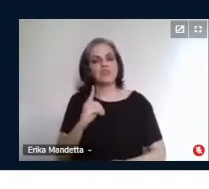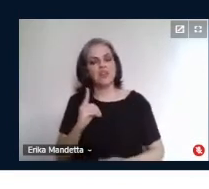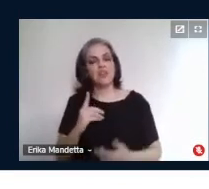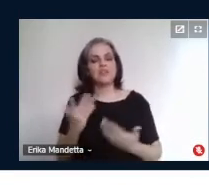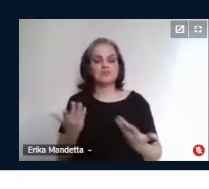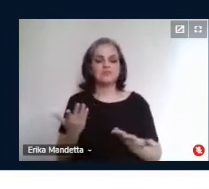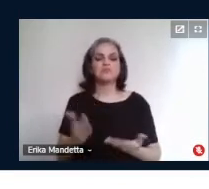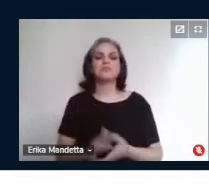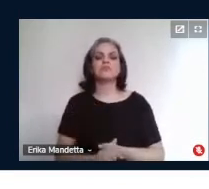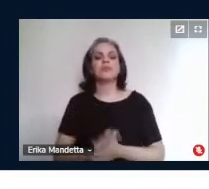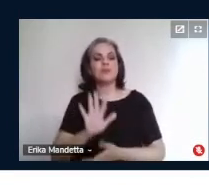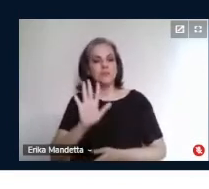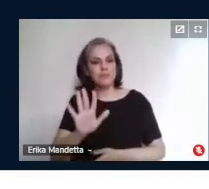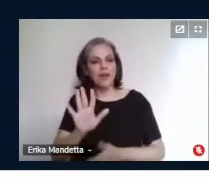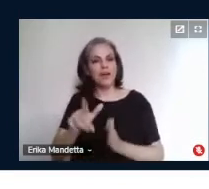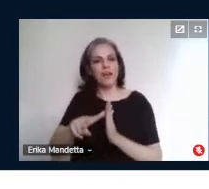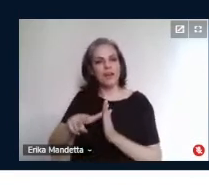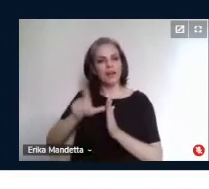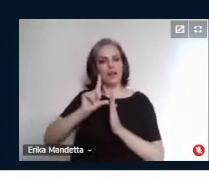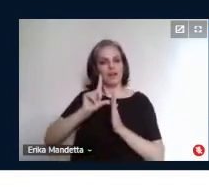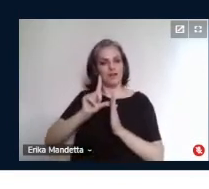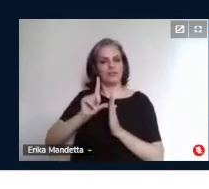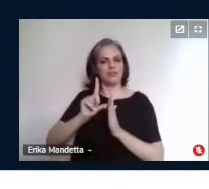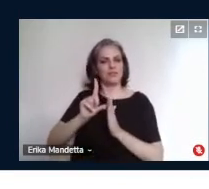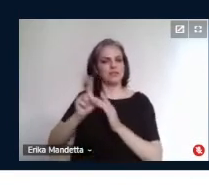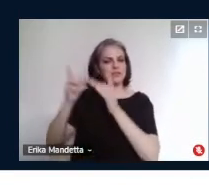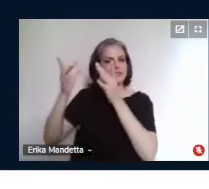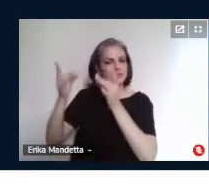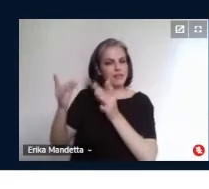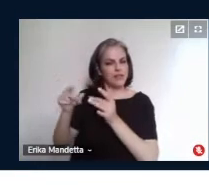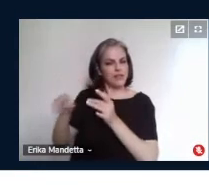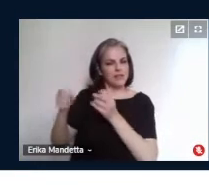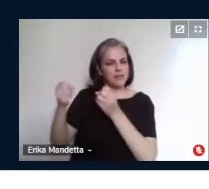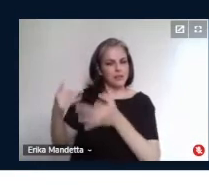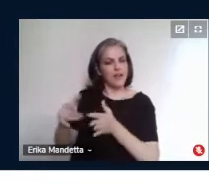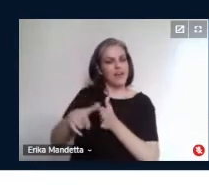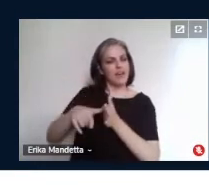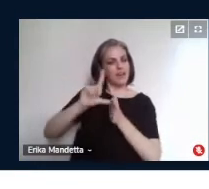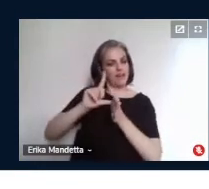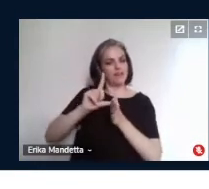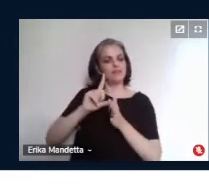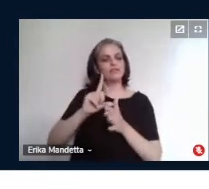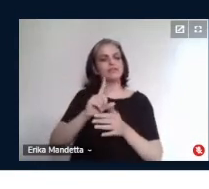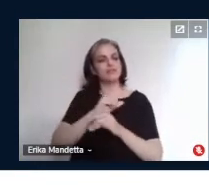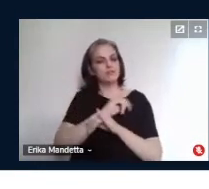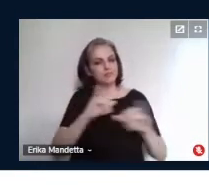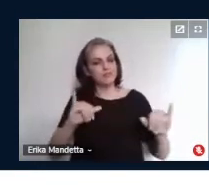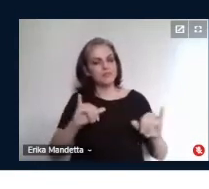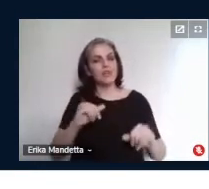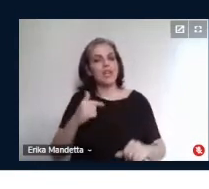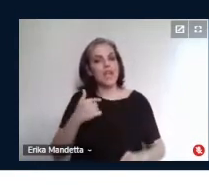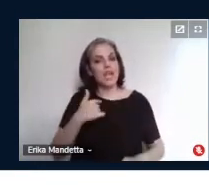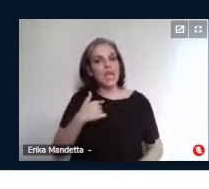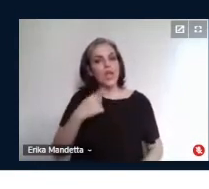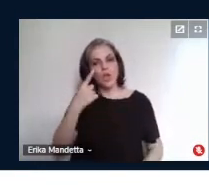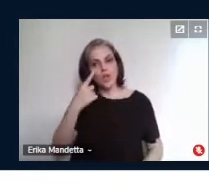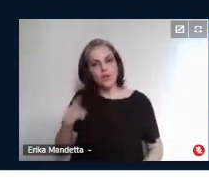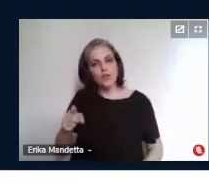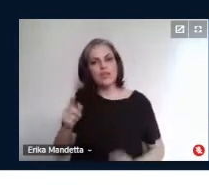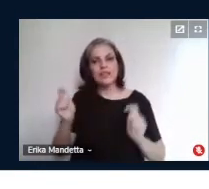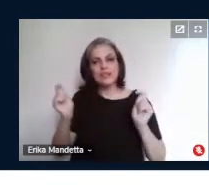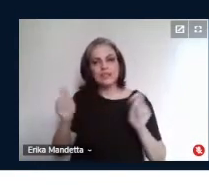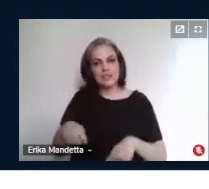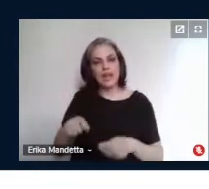eu queria só destacar que eu identifiquei aí a possibilidade de termos interpretação de